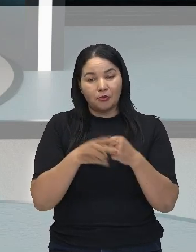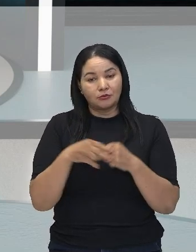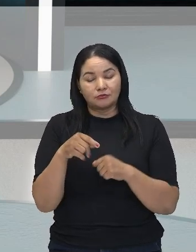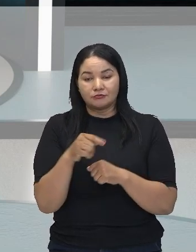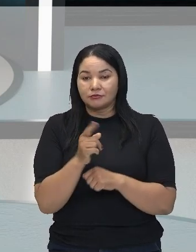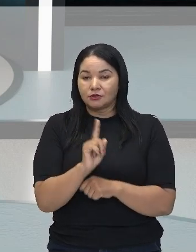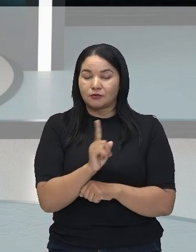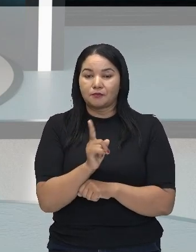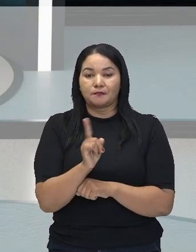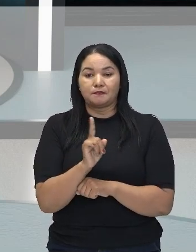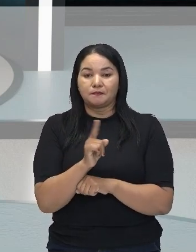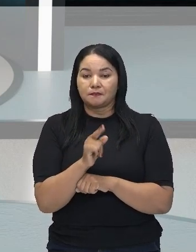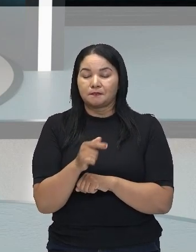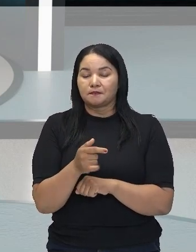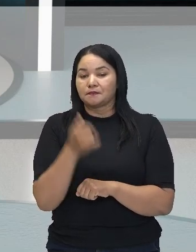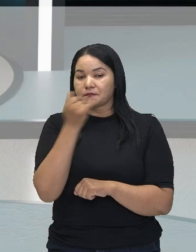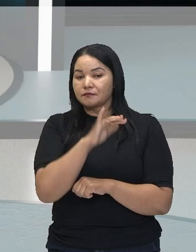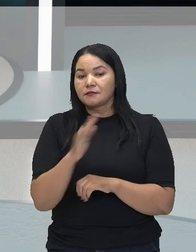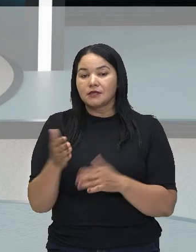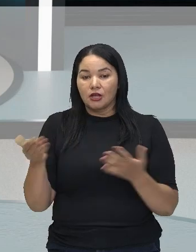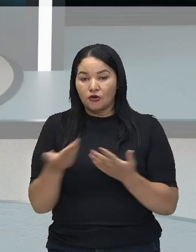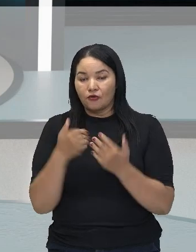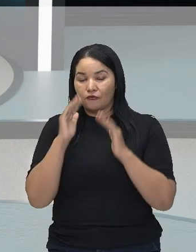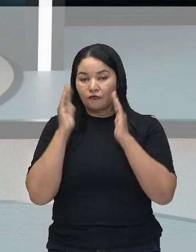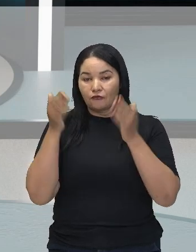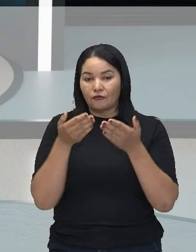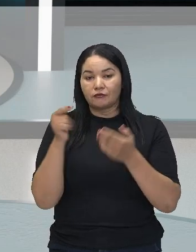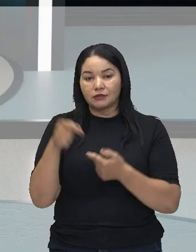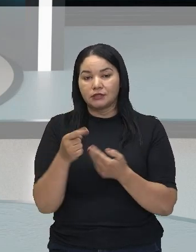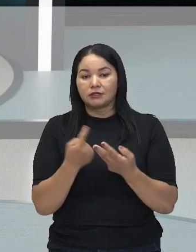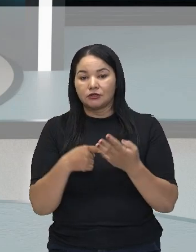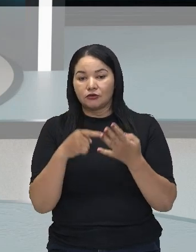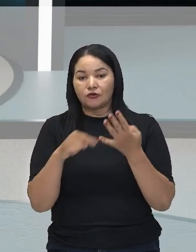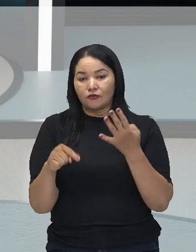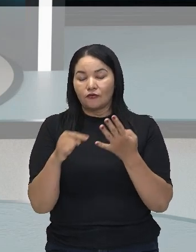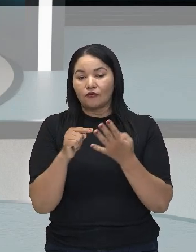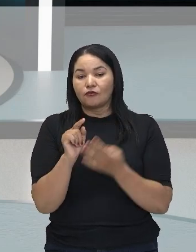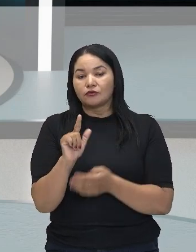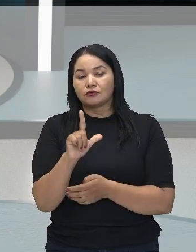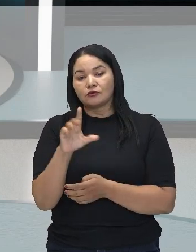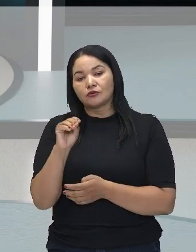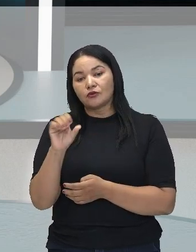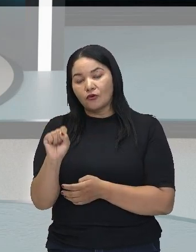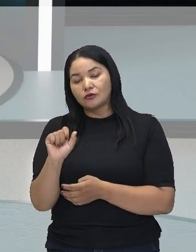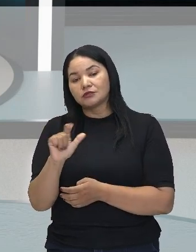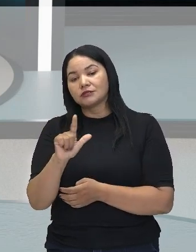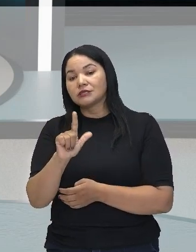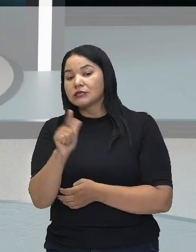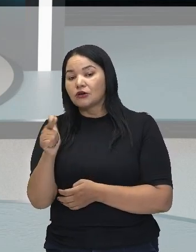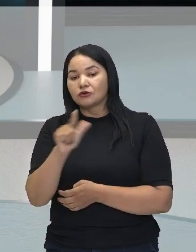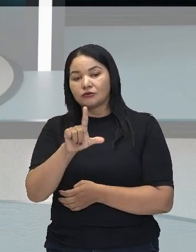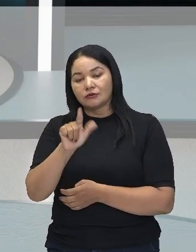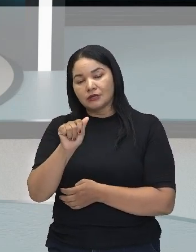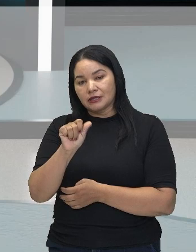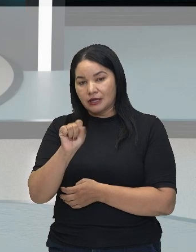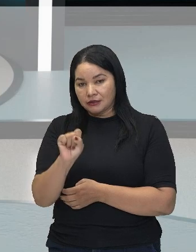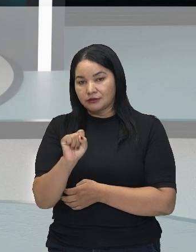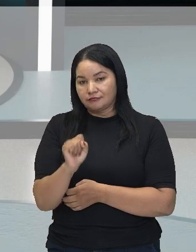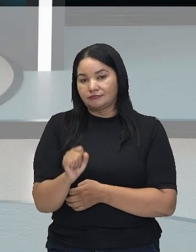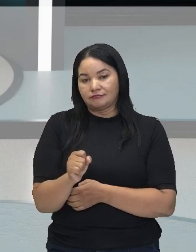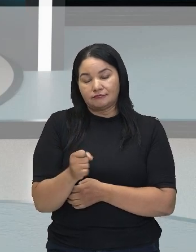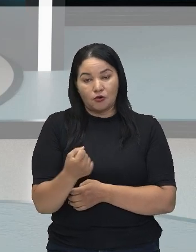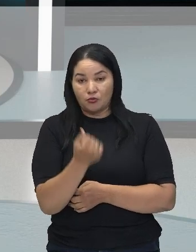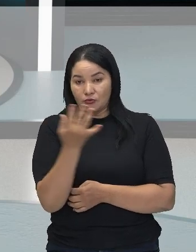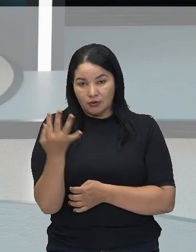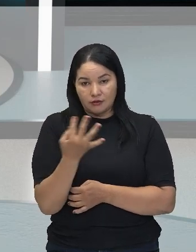ok? E para eles, ellas e ustedes, los e las, sempre no plural, claro, ok?